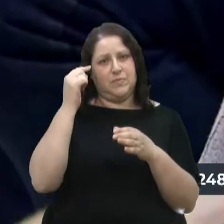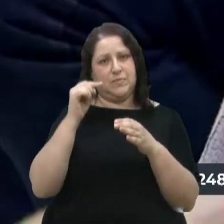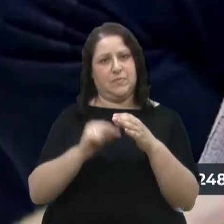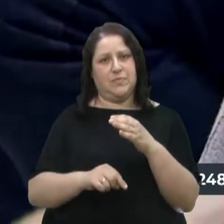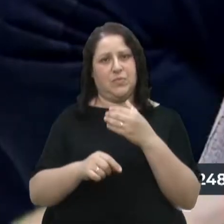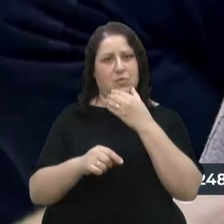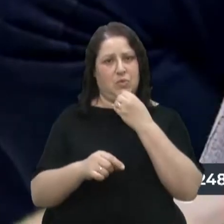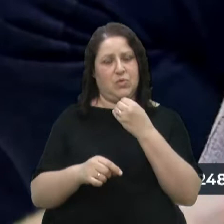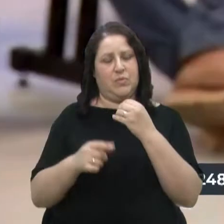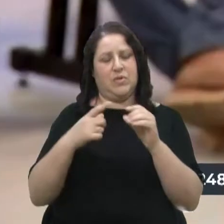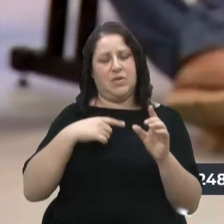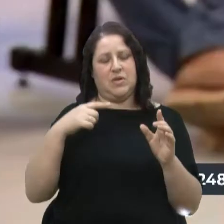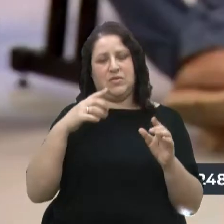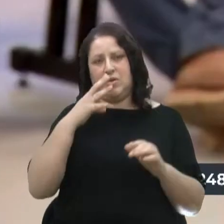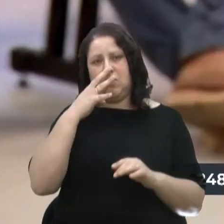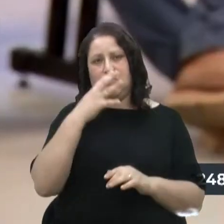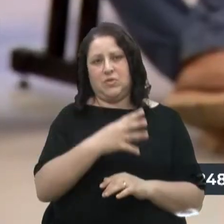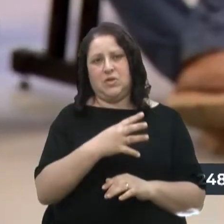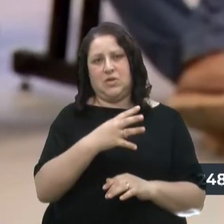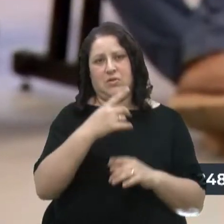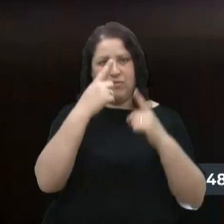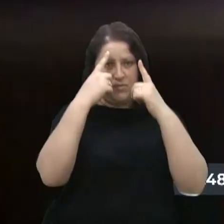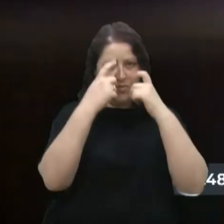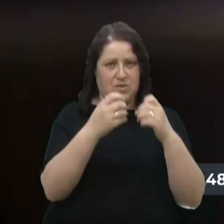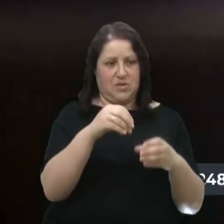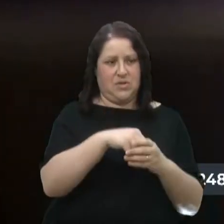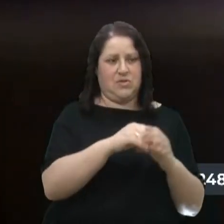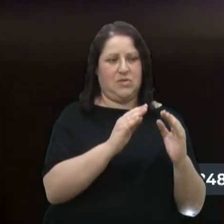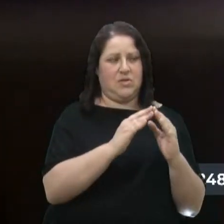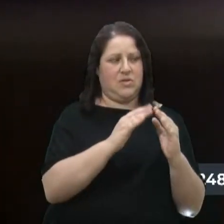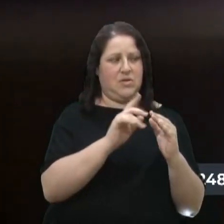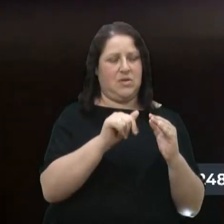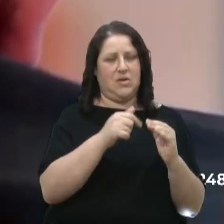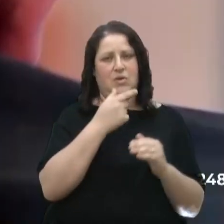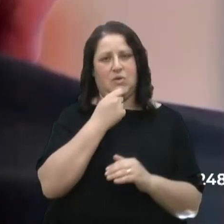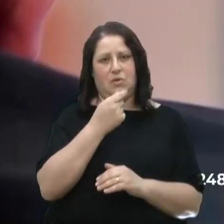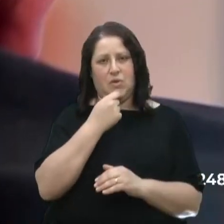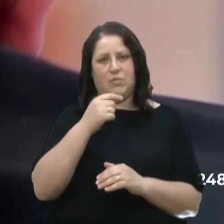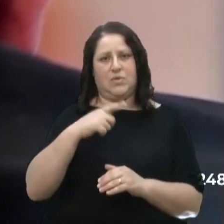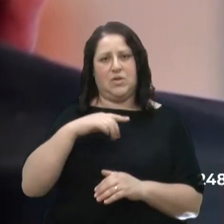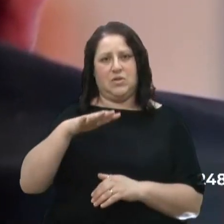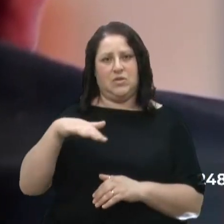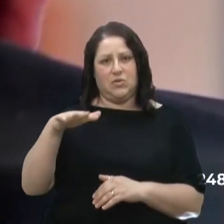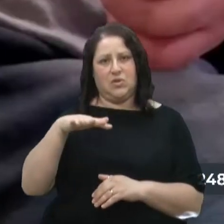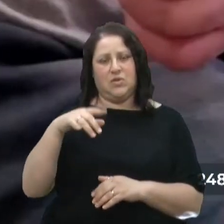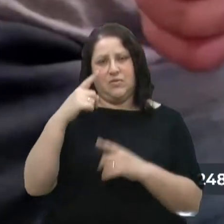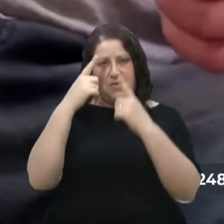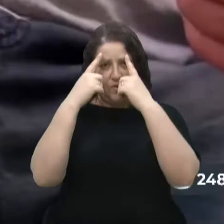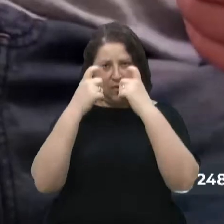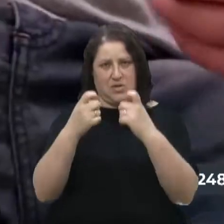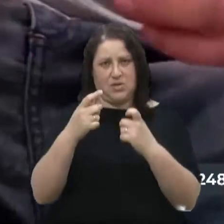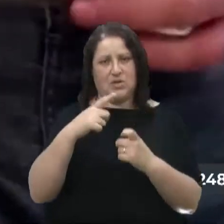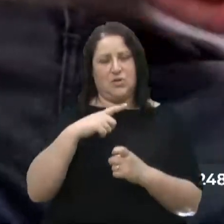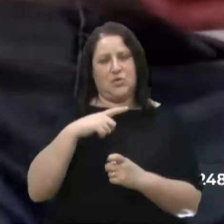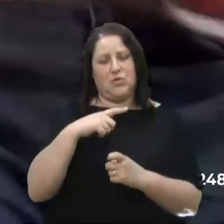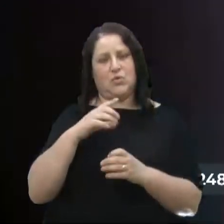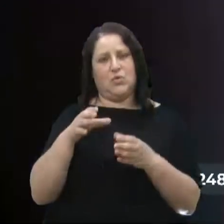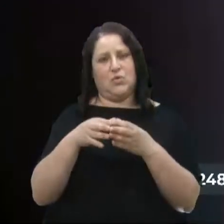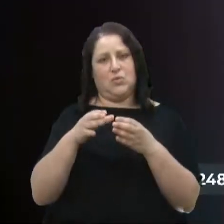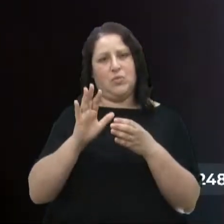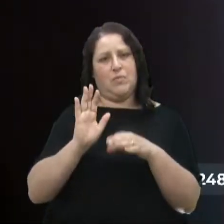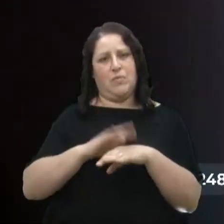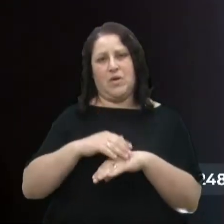de violência doméstica, aqui chamados de homens em situação de violência. Os grupos já funcionam em mais de 40